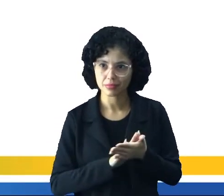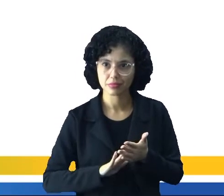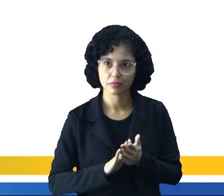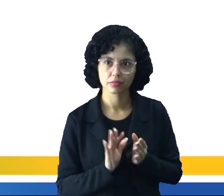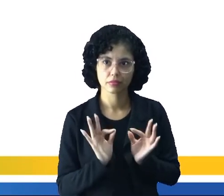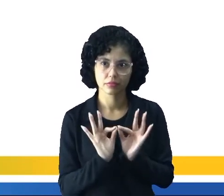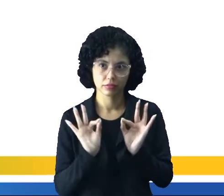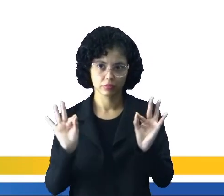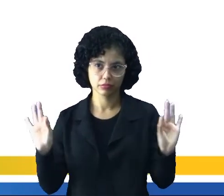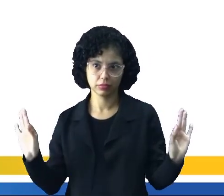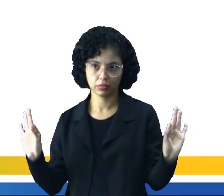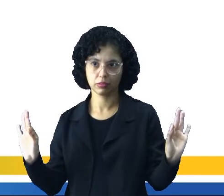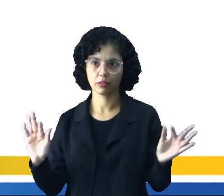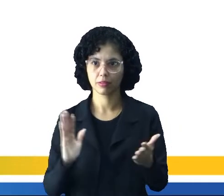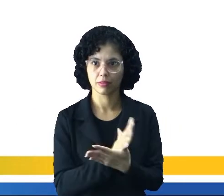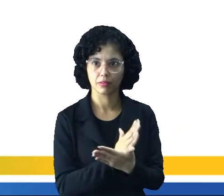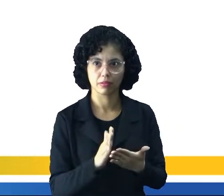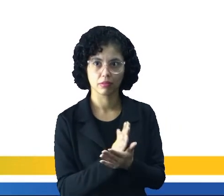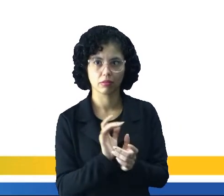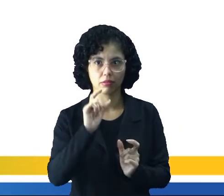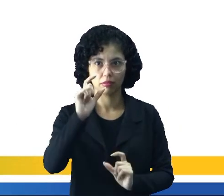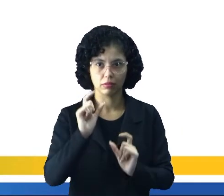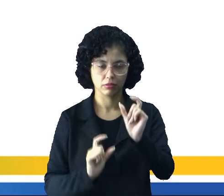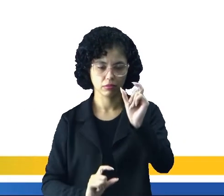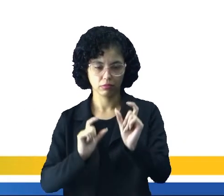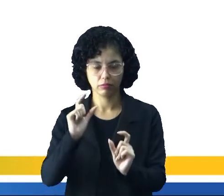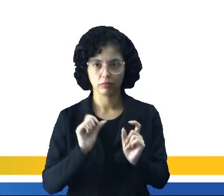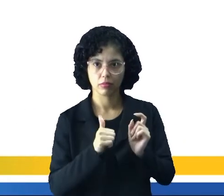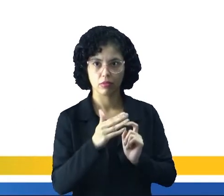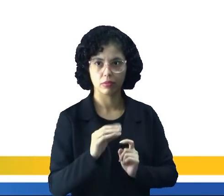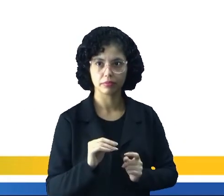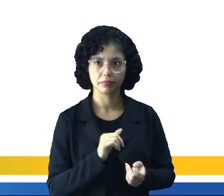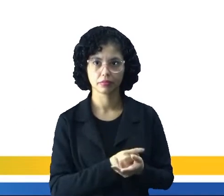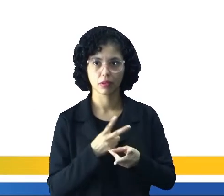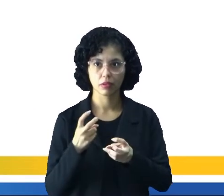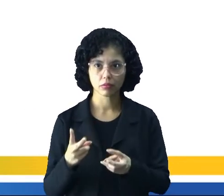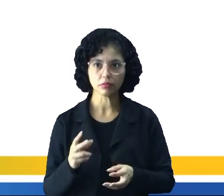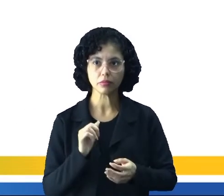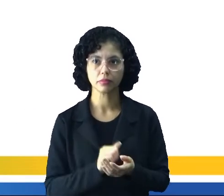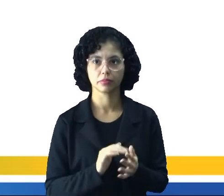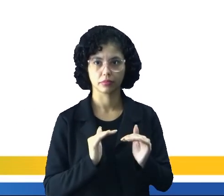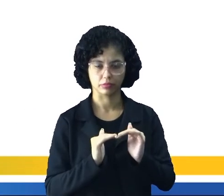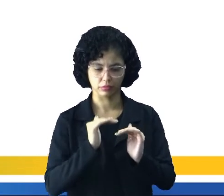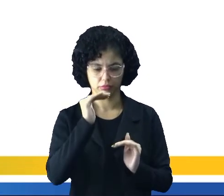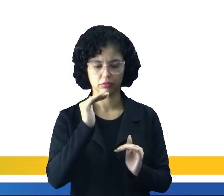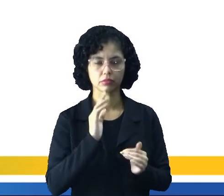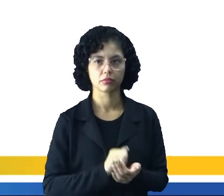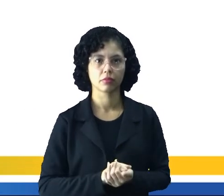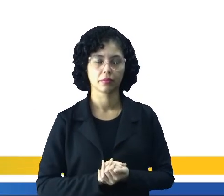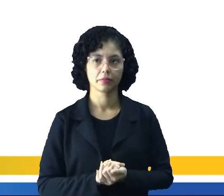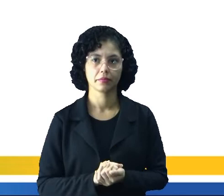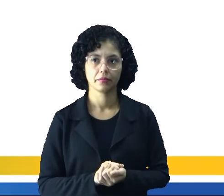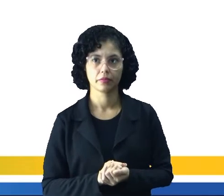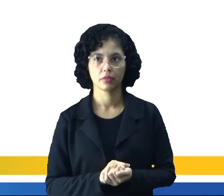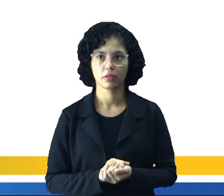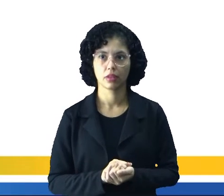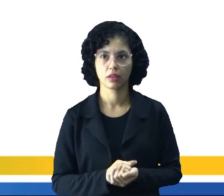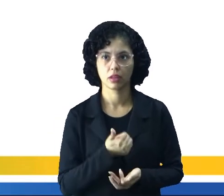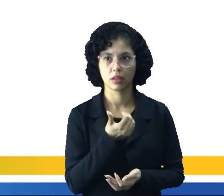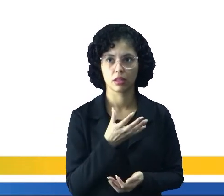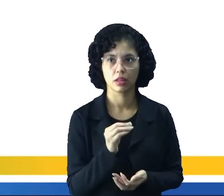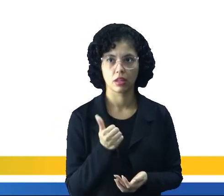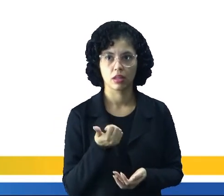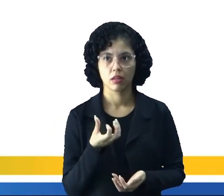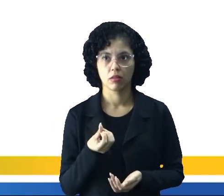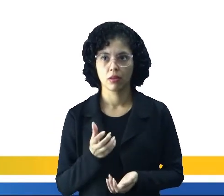tem uma distância ali em algumas linhas, né? Lá na linha 10, você percebe que tem um distanciamentozinho, né? Tem ali, ó, 10 e